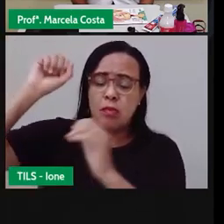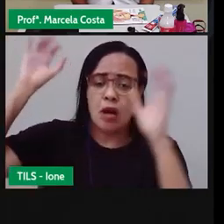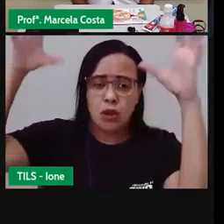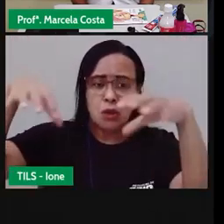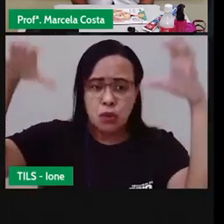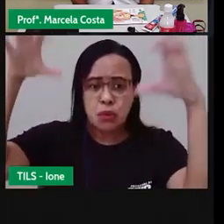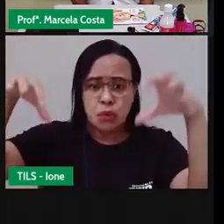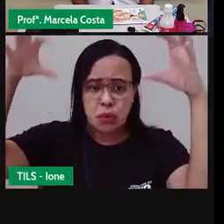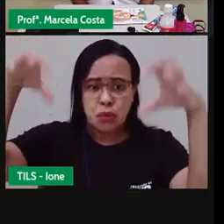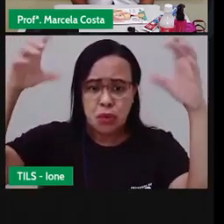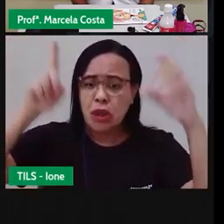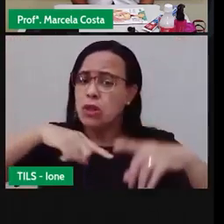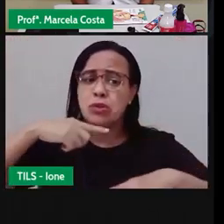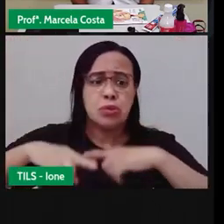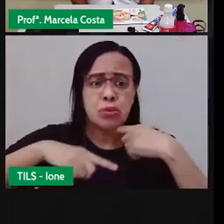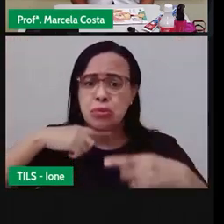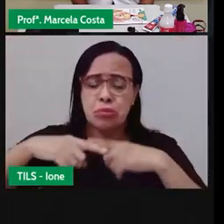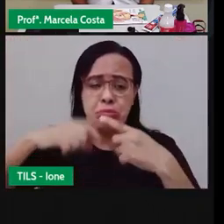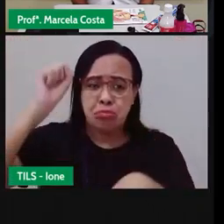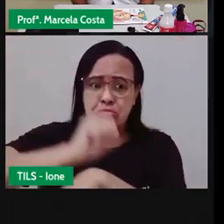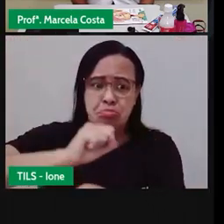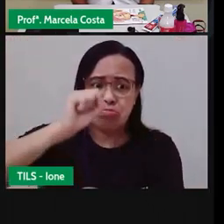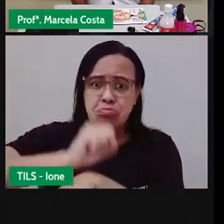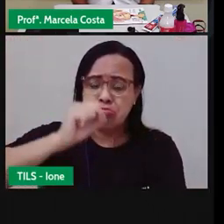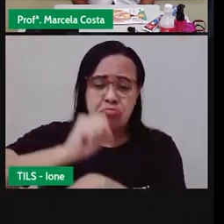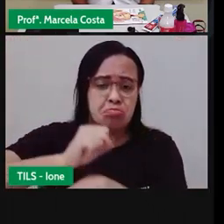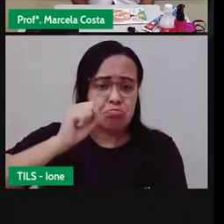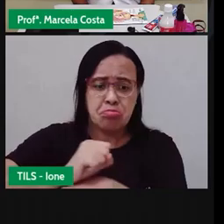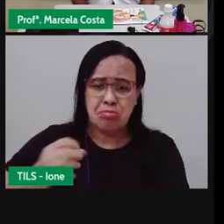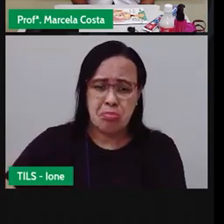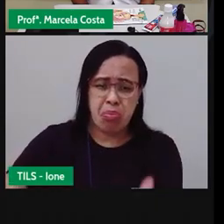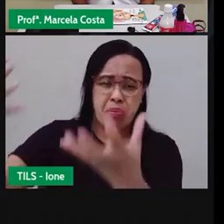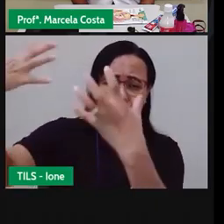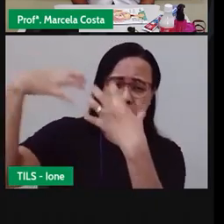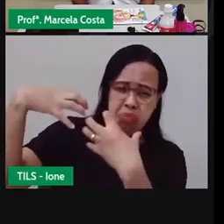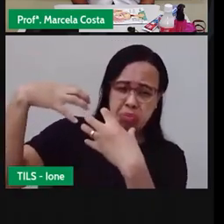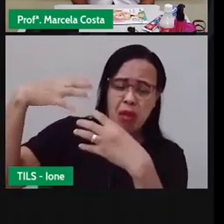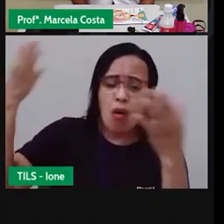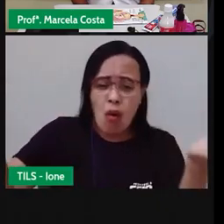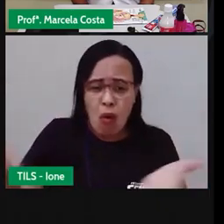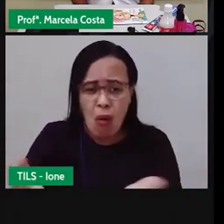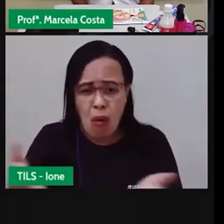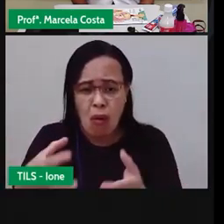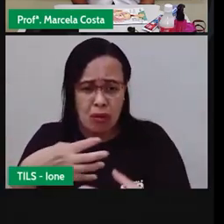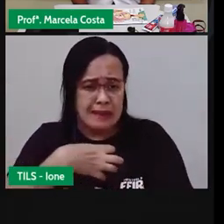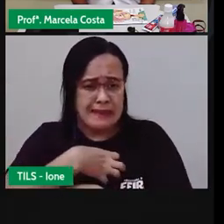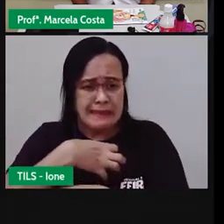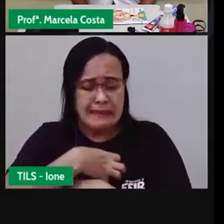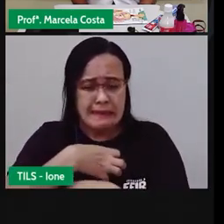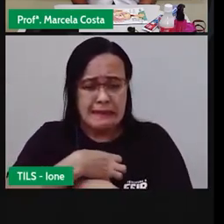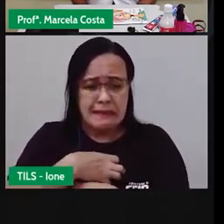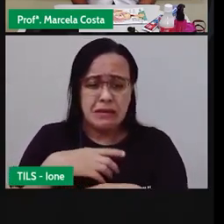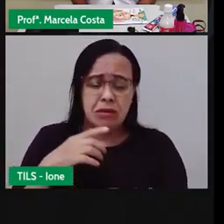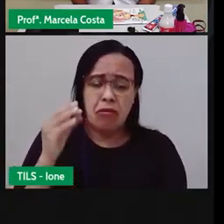não consigo sair dali. Vem tudo para cima de mim. Hoje me sinto sem gás.